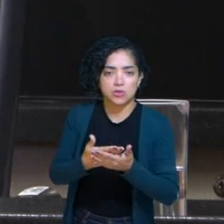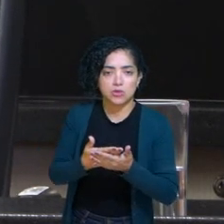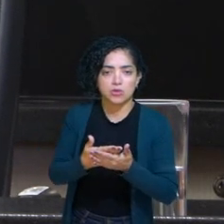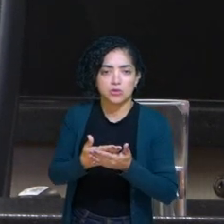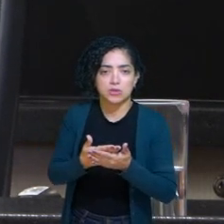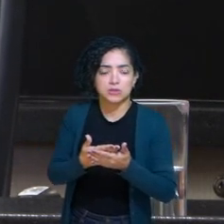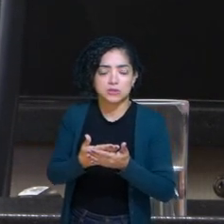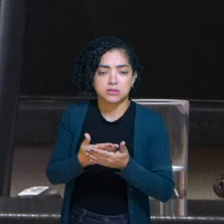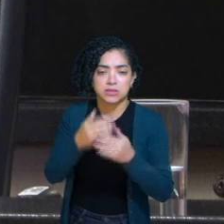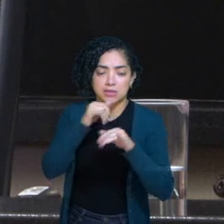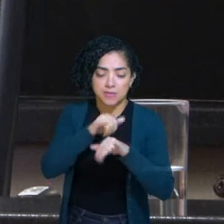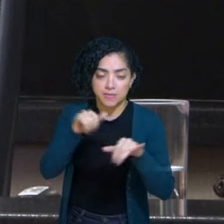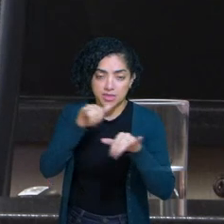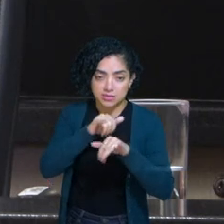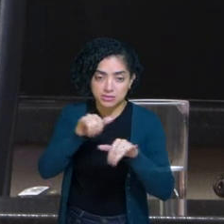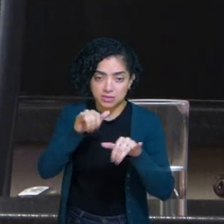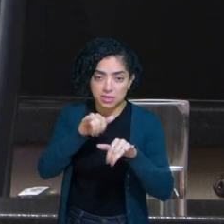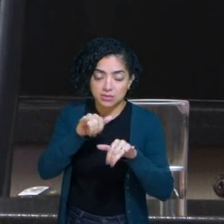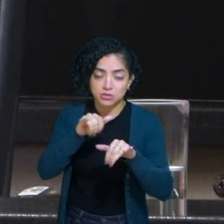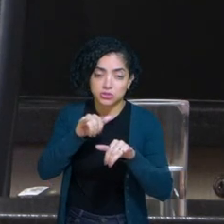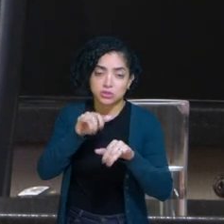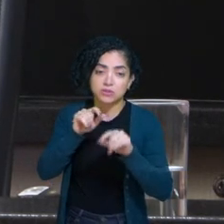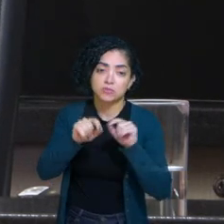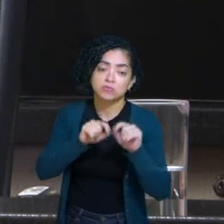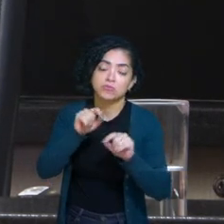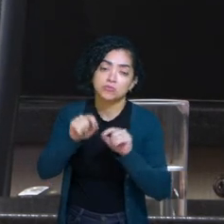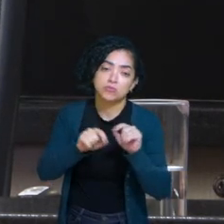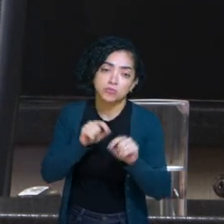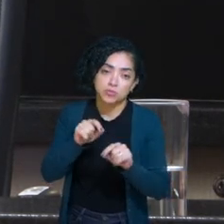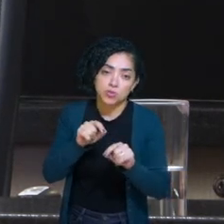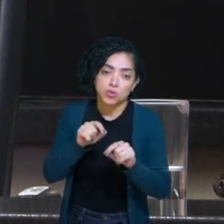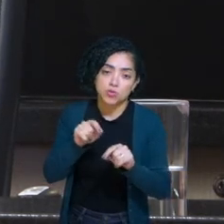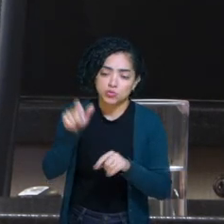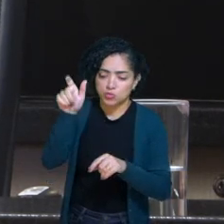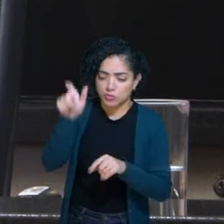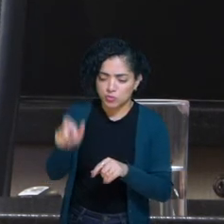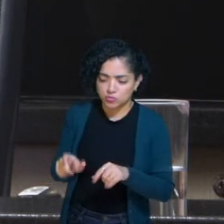a mensagem que isso traz sobre o ser